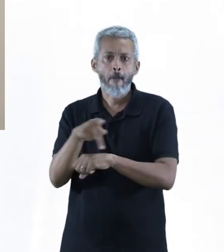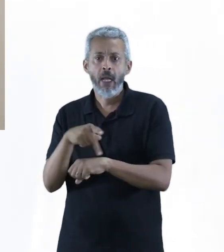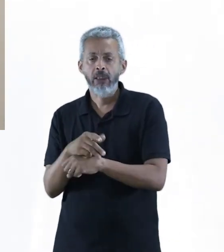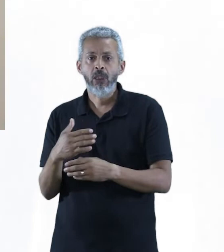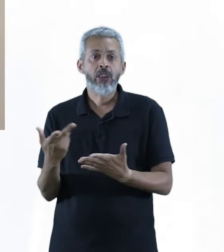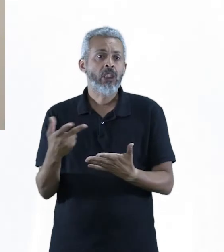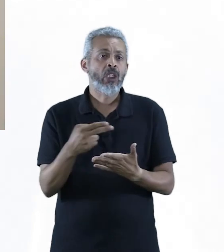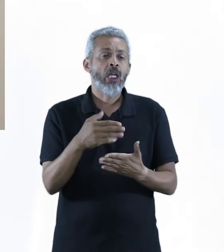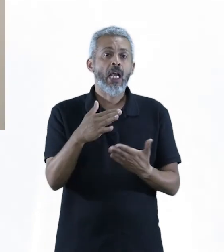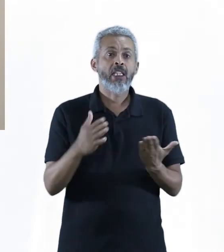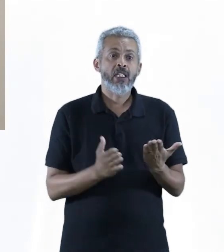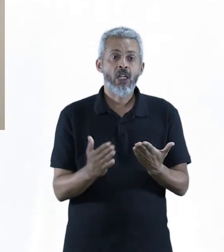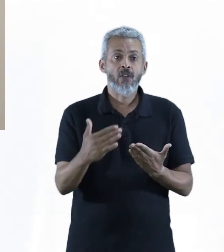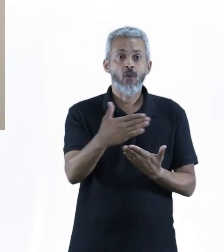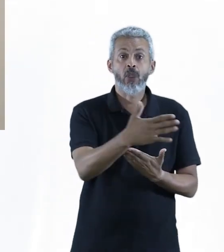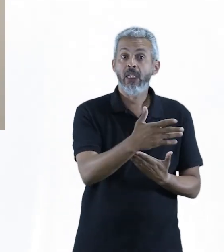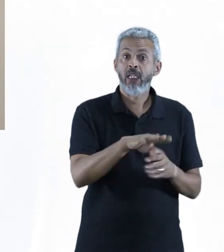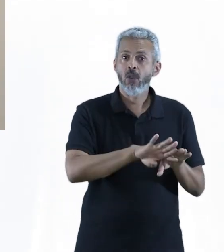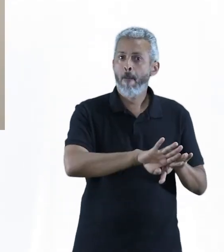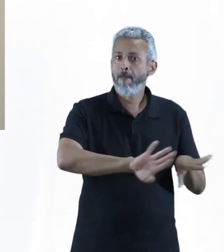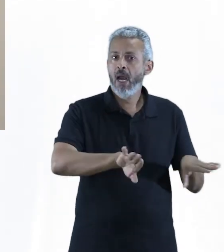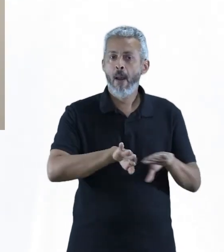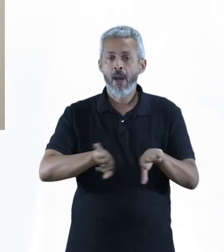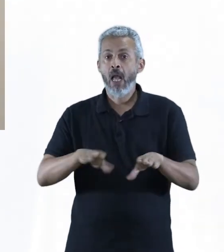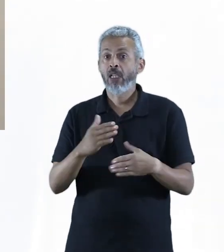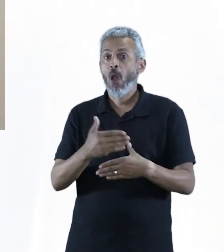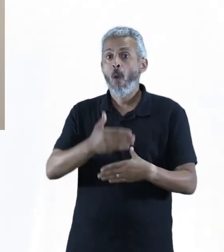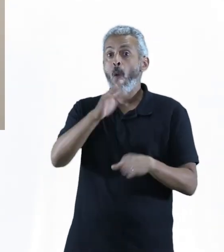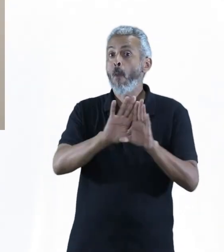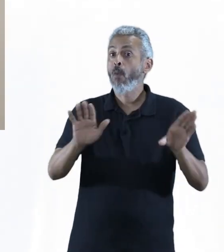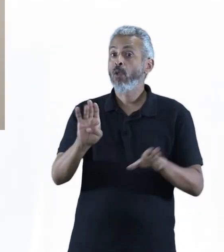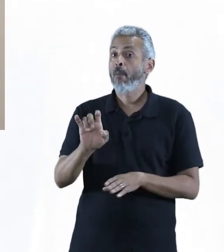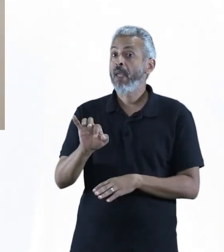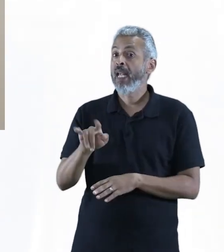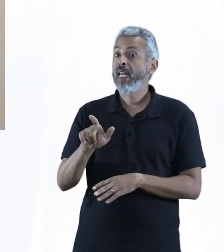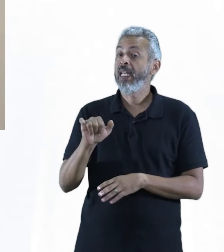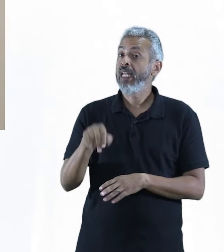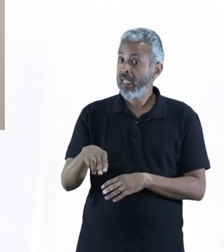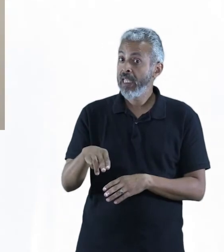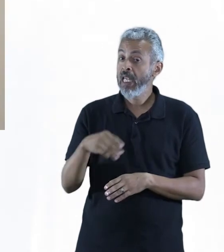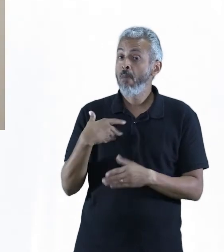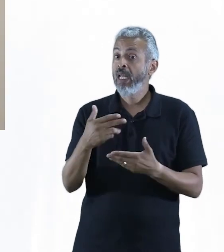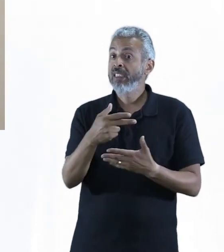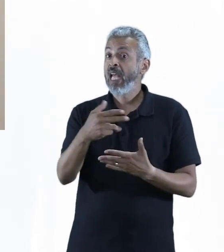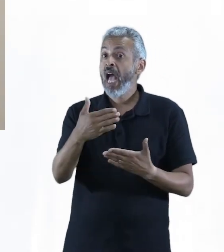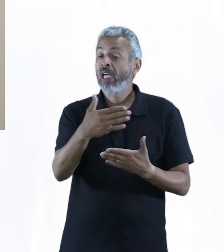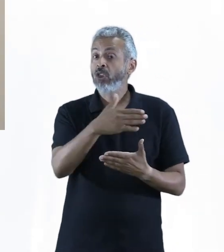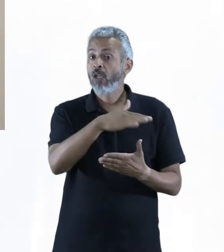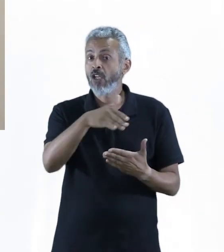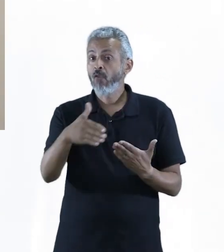mais desaparecidas. Ou seja, a gente tinha um muro de Berlim, mas as fronteiras dos países ocidentais cada vez